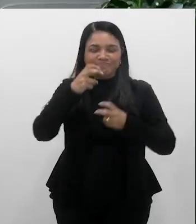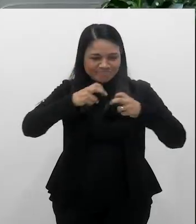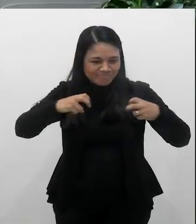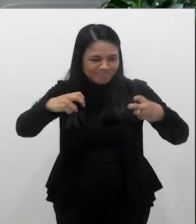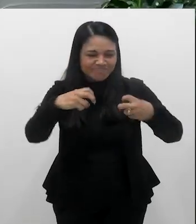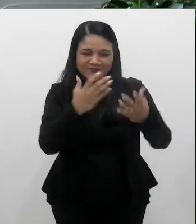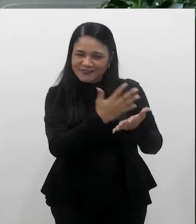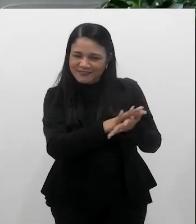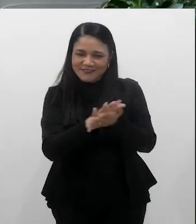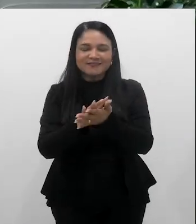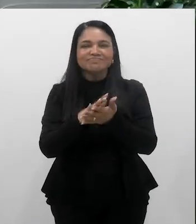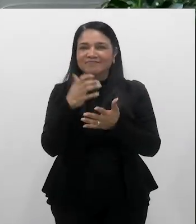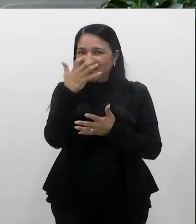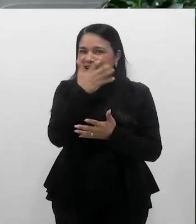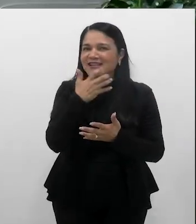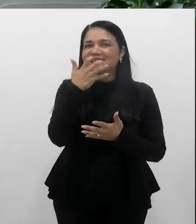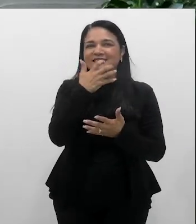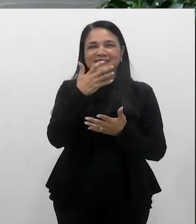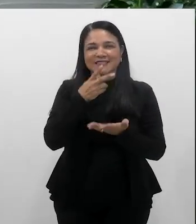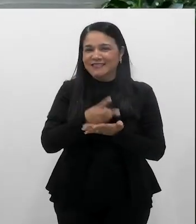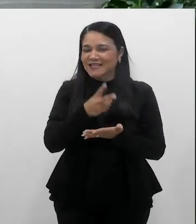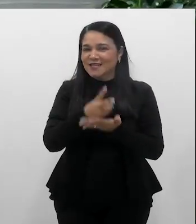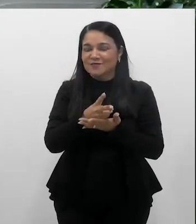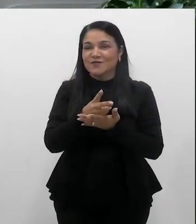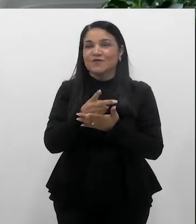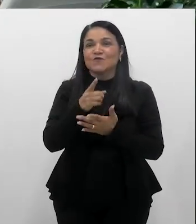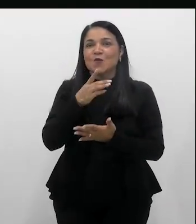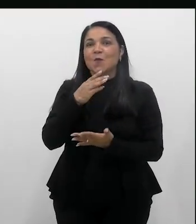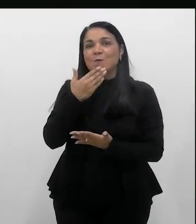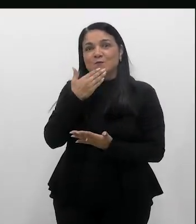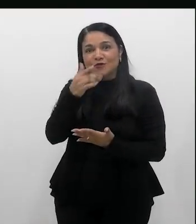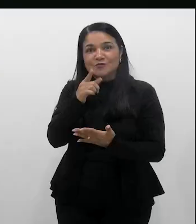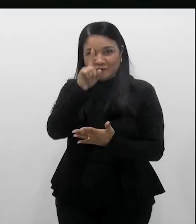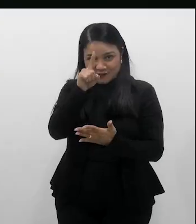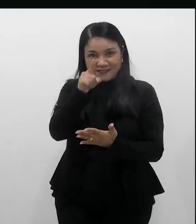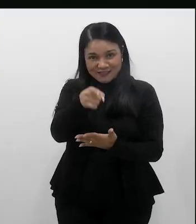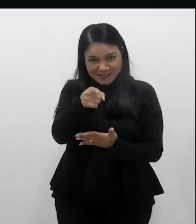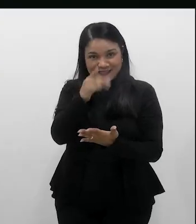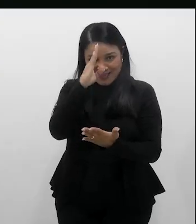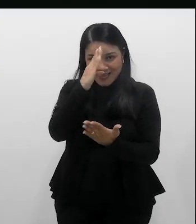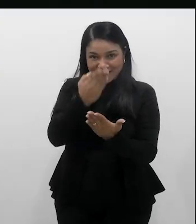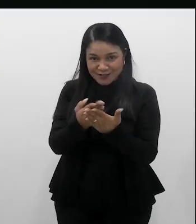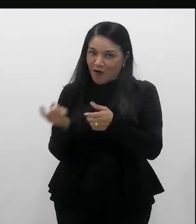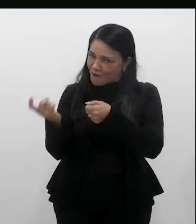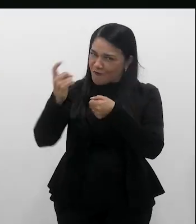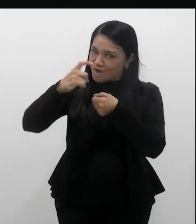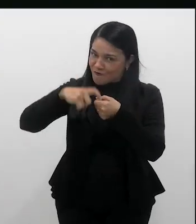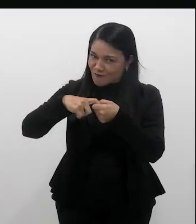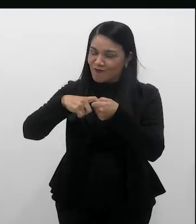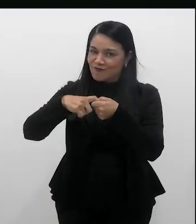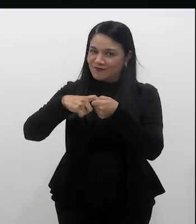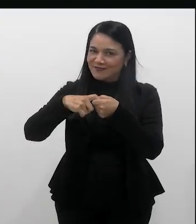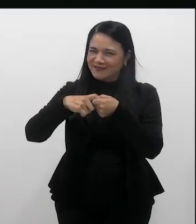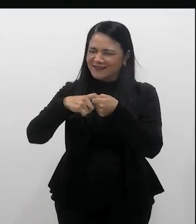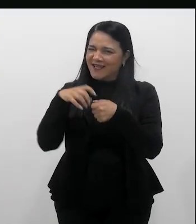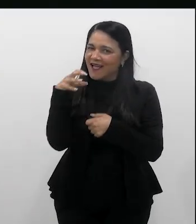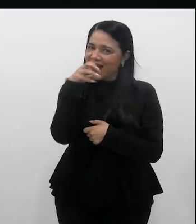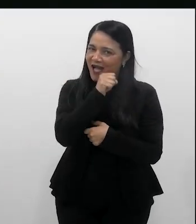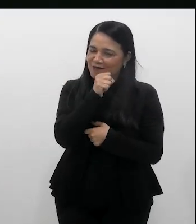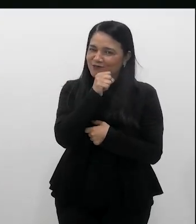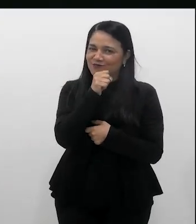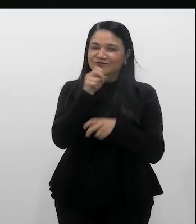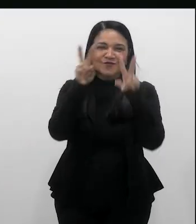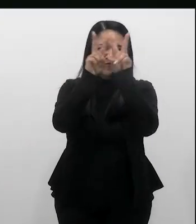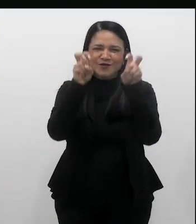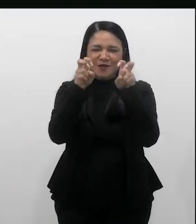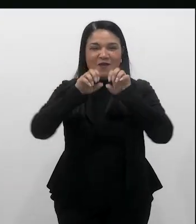roda de samba, tem um acreditar, não é? E agora eu vou pedir para você acreditar na gente, porque a gente volta. A gente